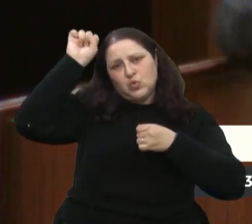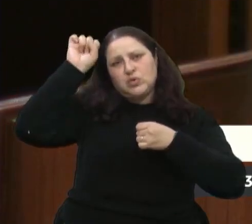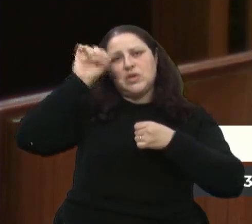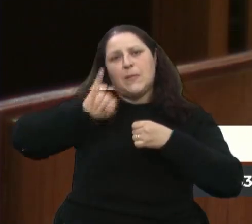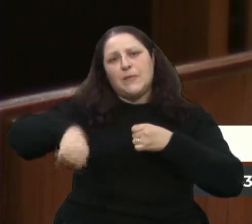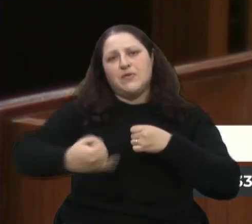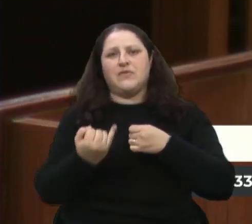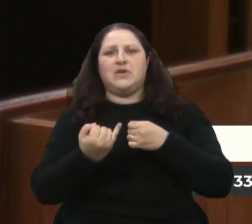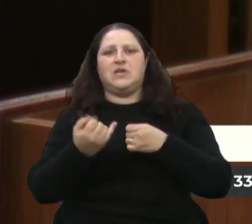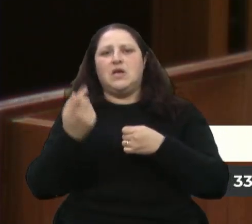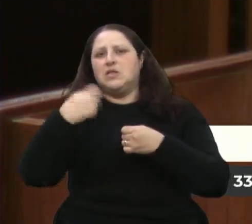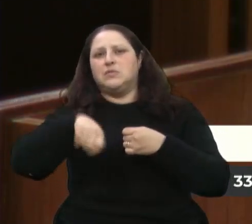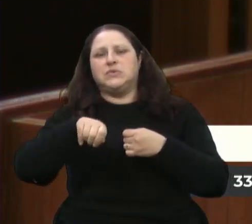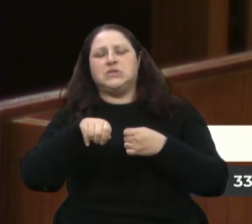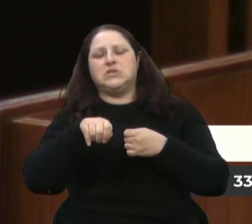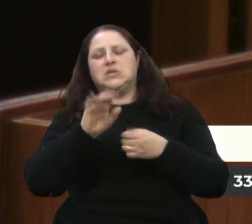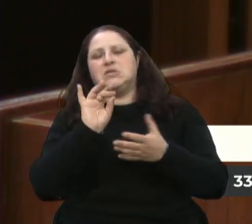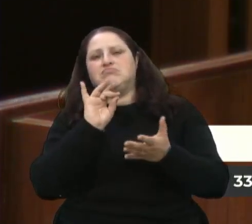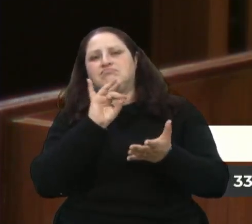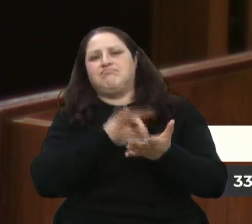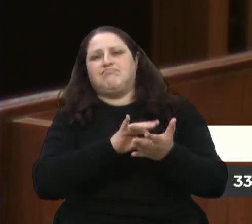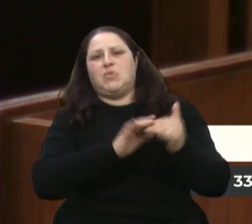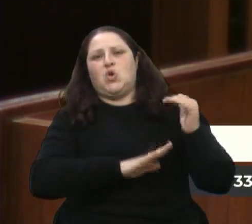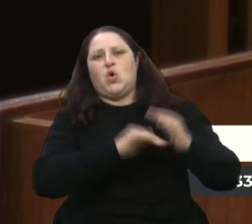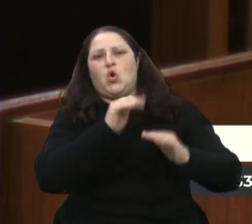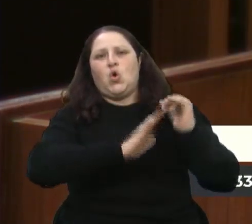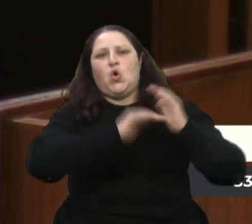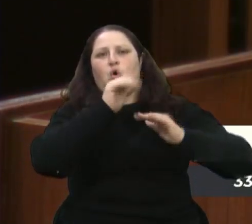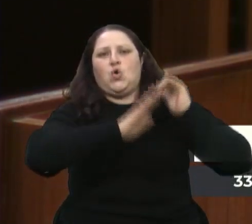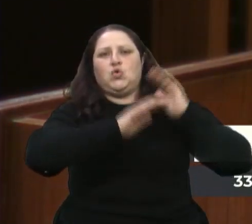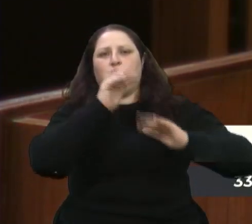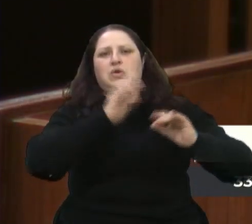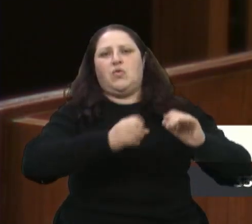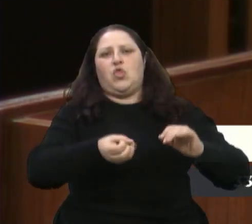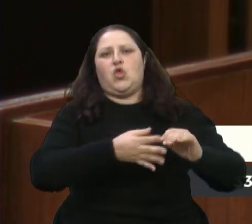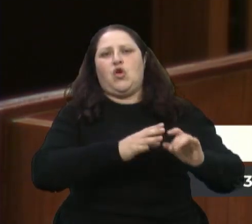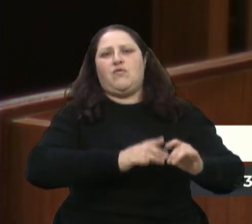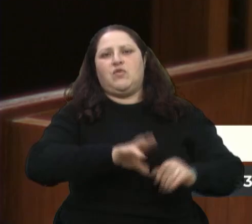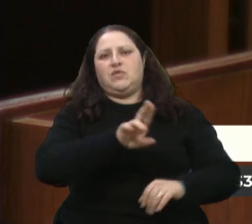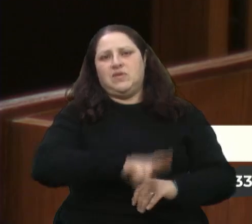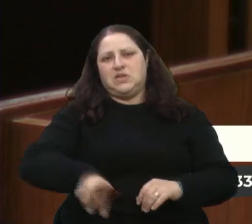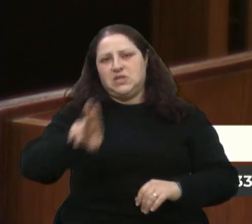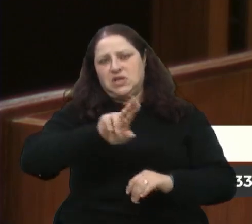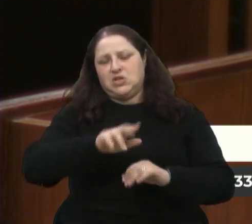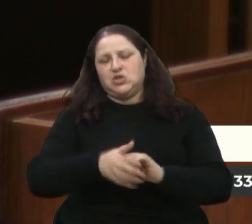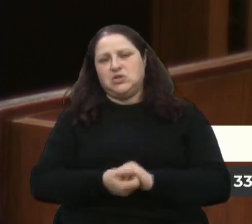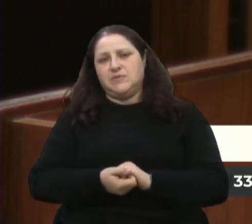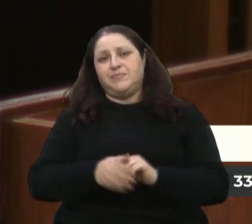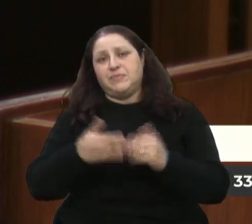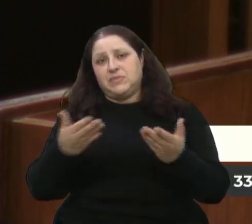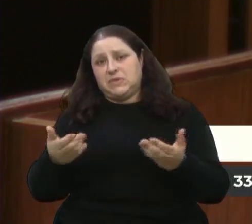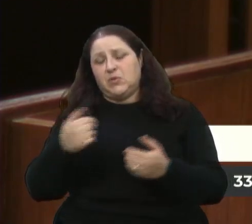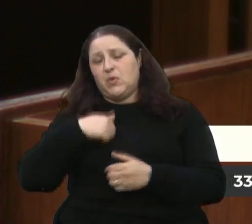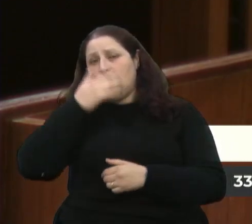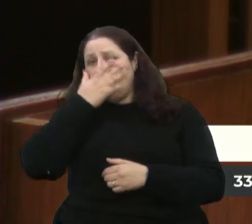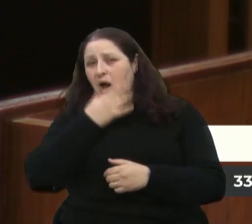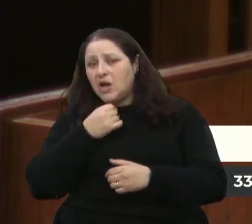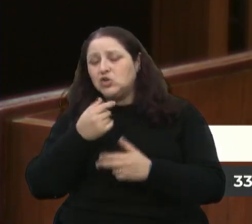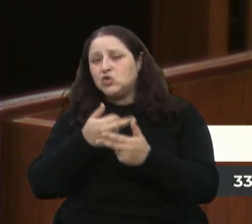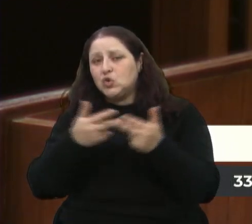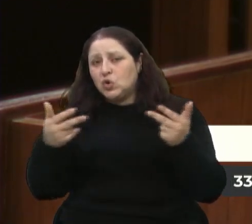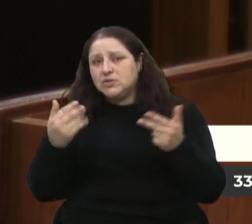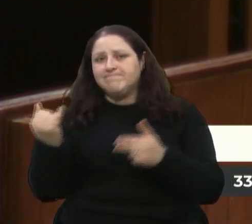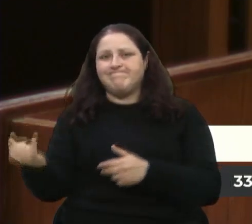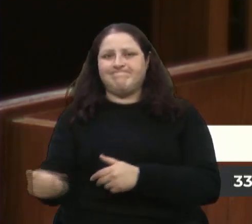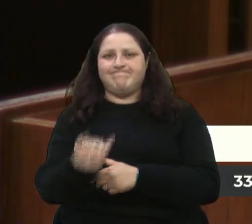aproveitado. Não precisa necessariamente construção de uma nova universidade. Então, eu acho que é uma coisa muito